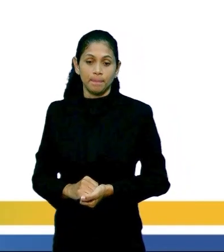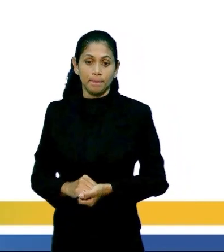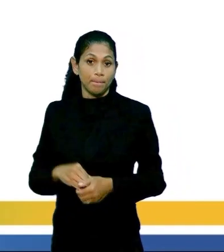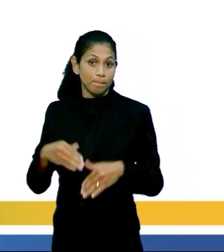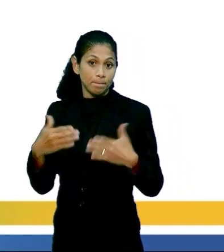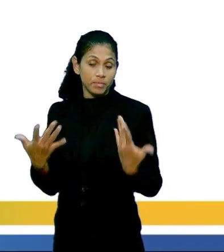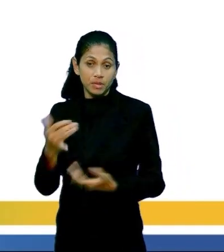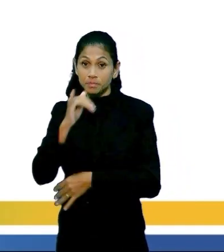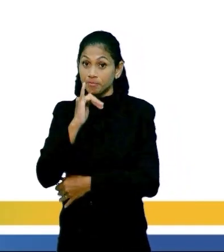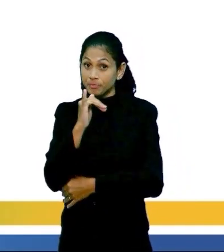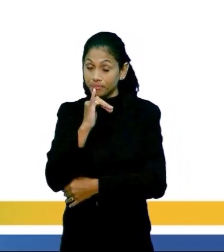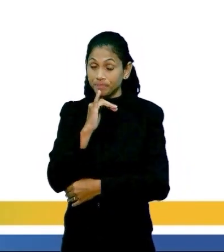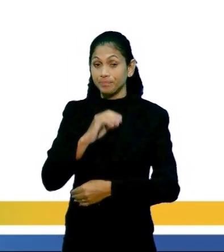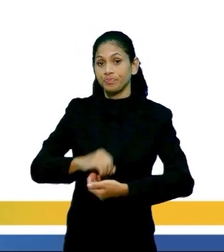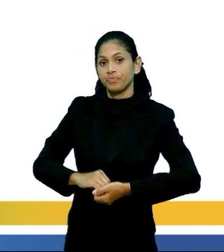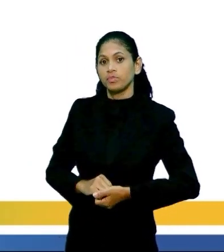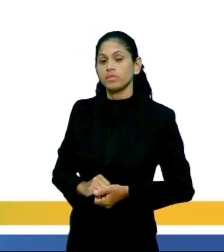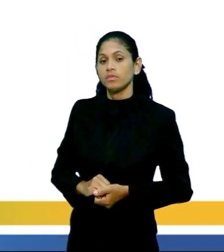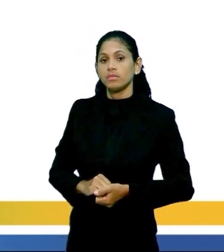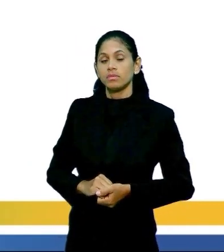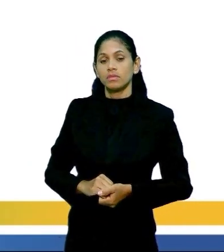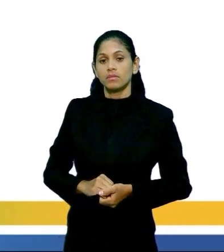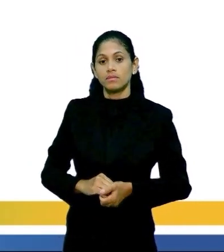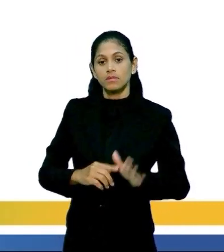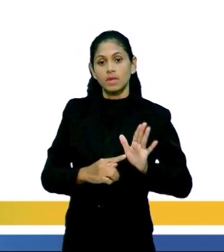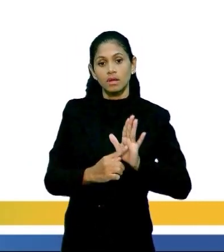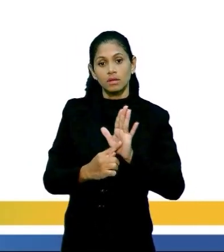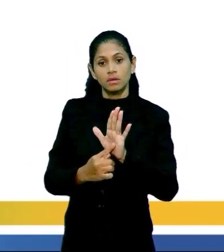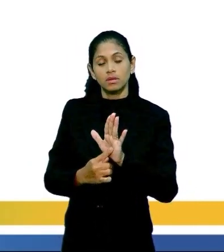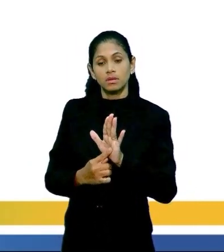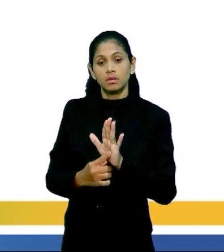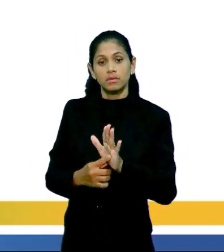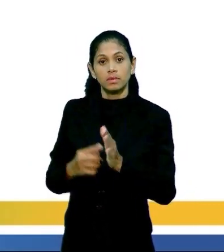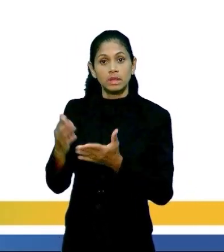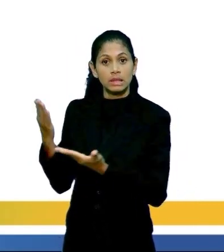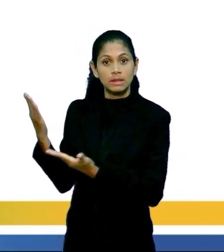Então, por exemplo, a representação fica o